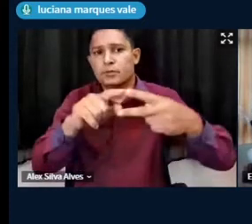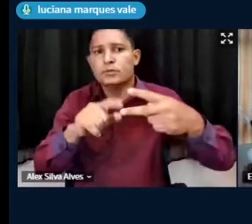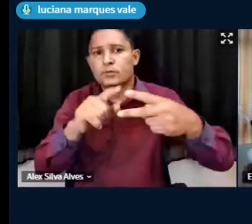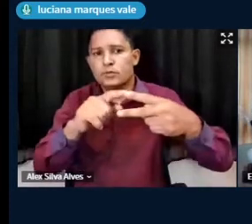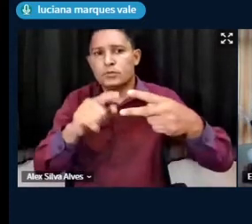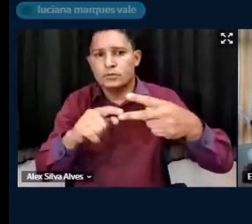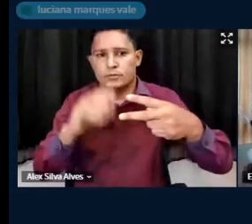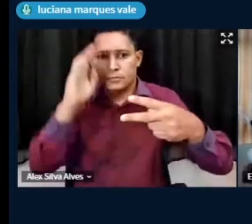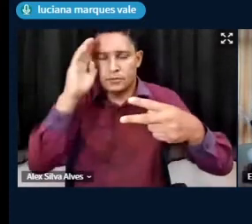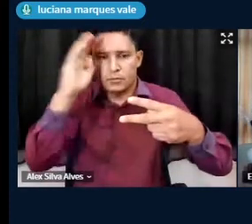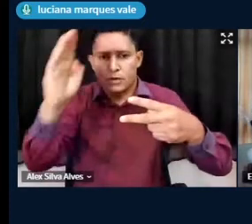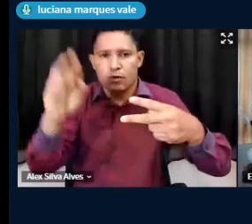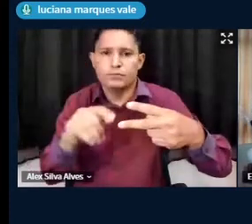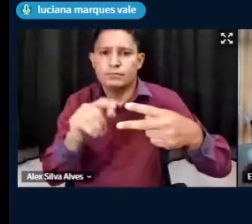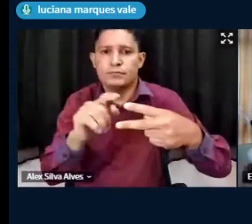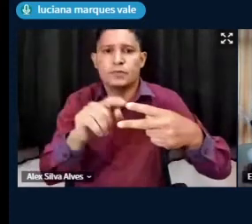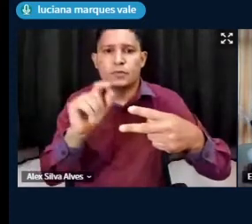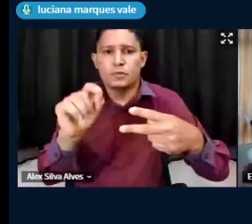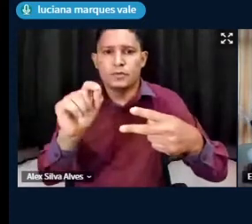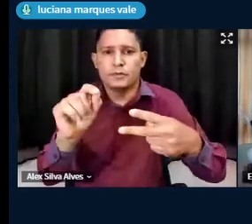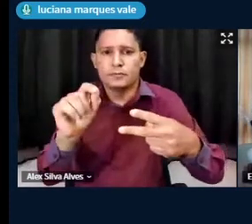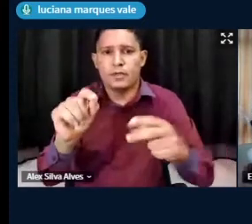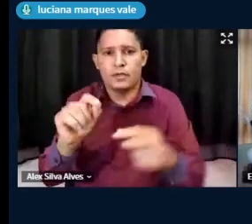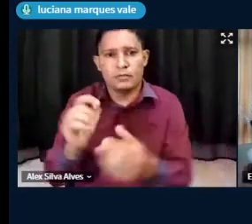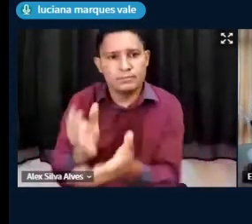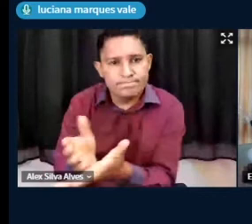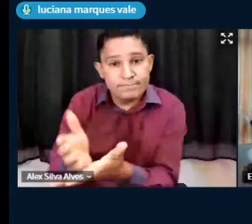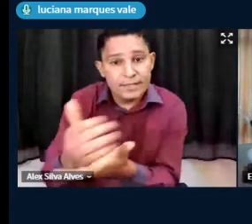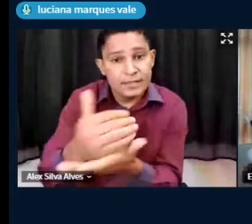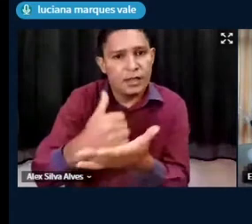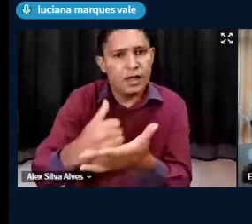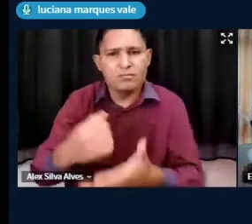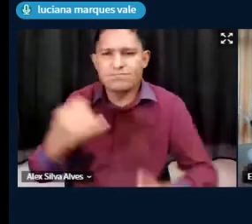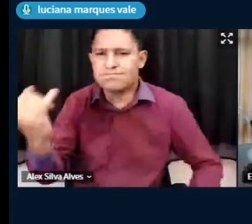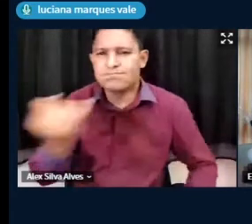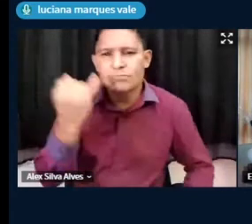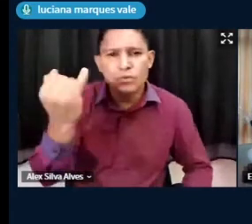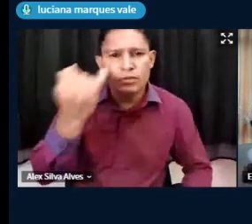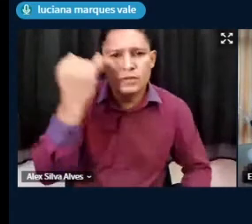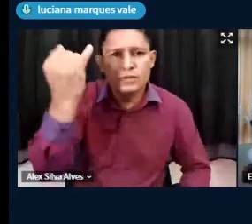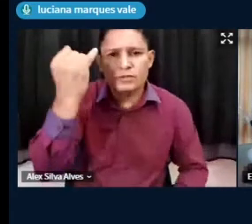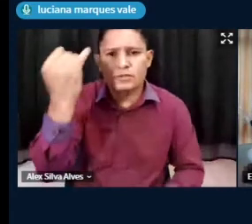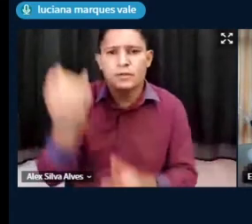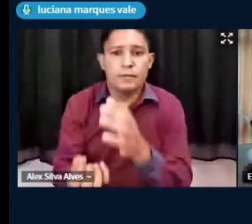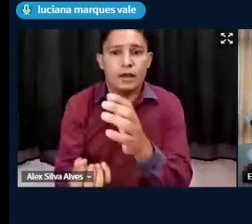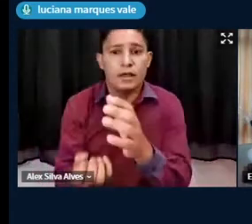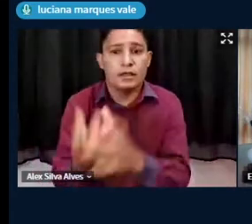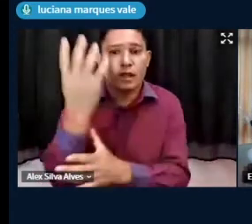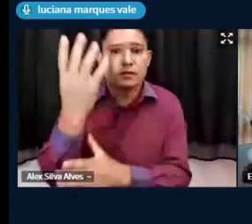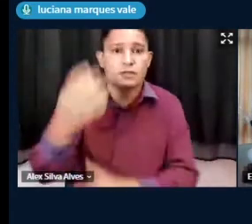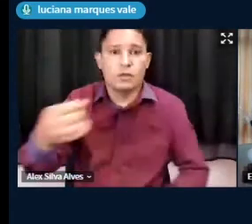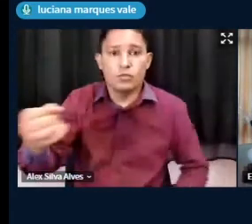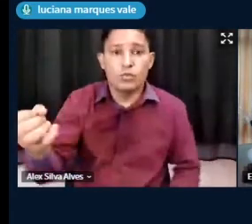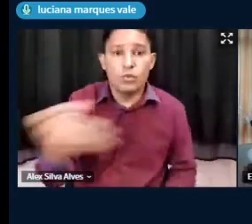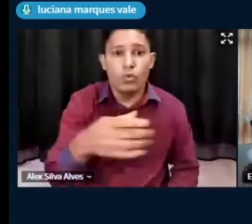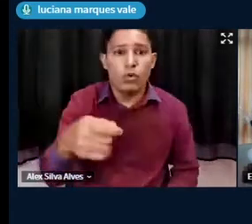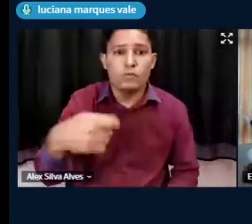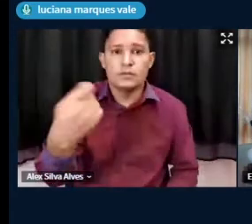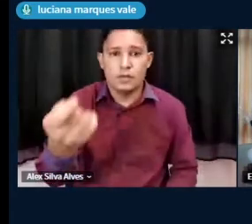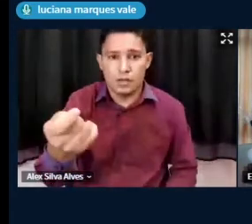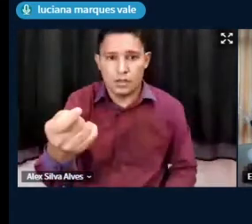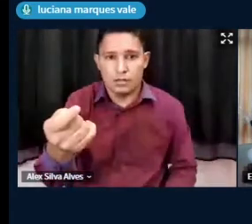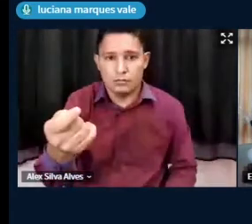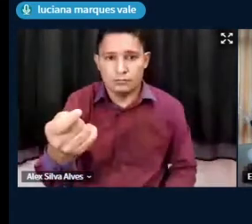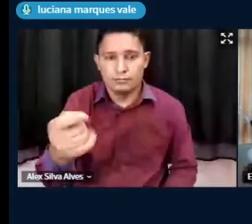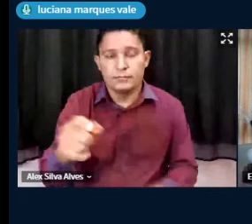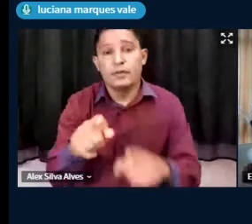dados com duas coisas principais, que seriam os dados necessários para a criação